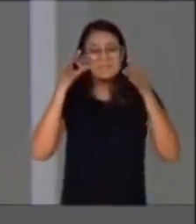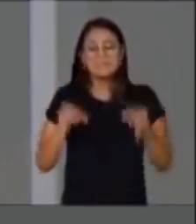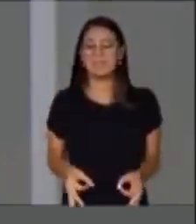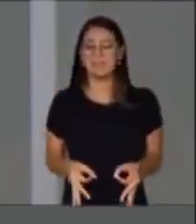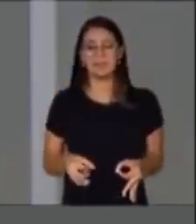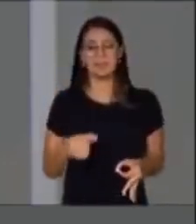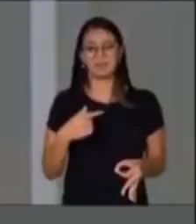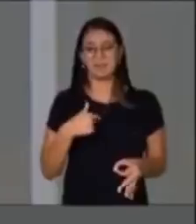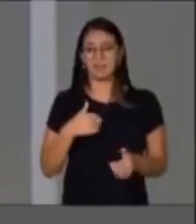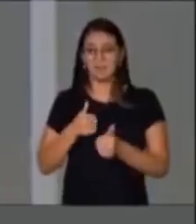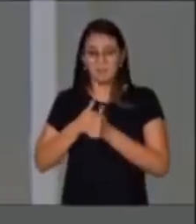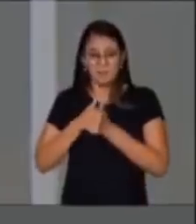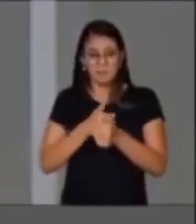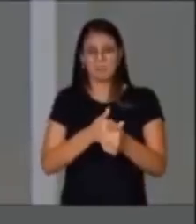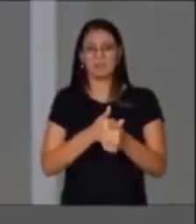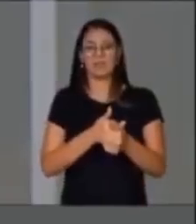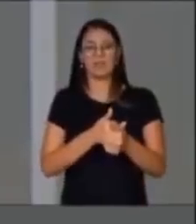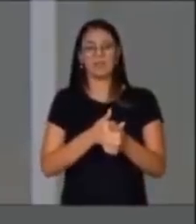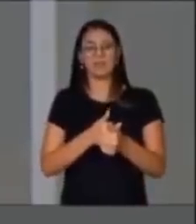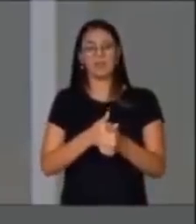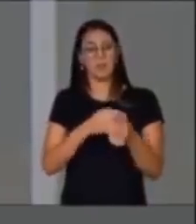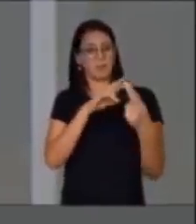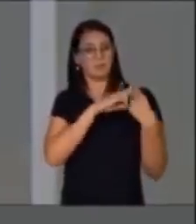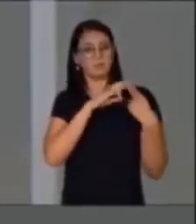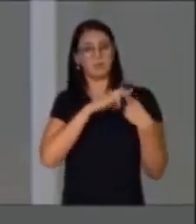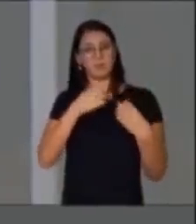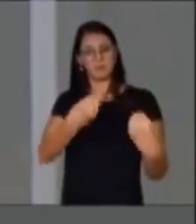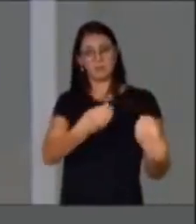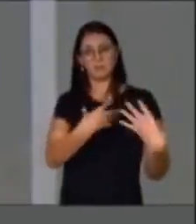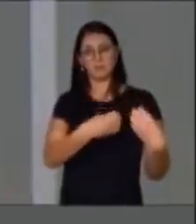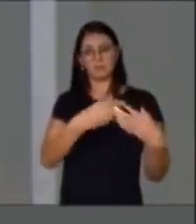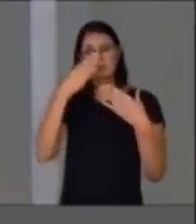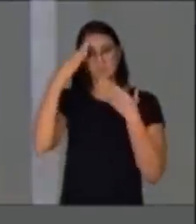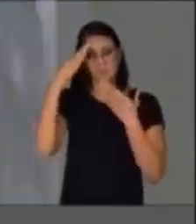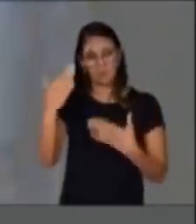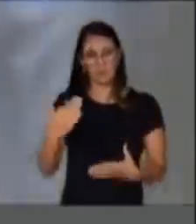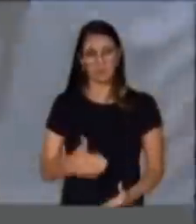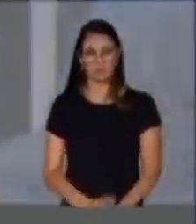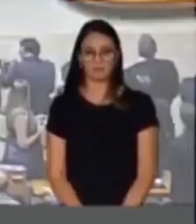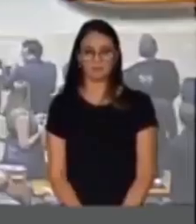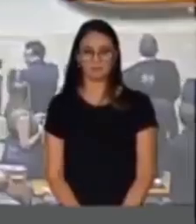seguir com a honra e com a moral que ele me ensinou a vida inteira. Obrigado, senhor presidente.